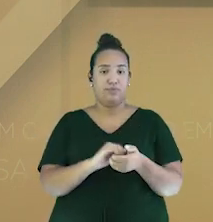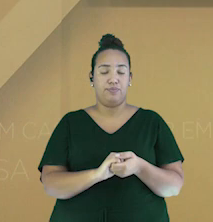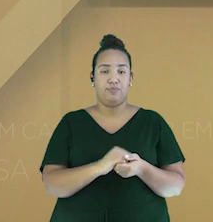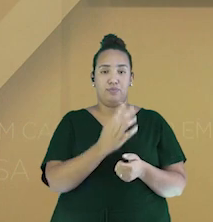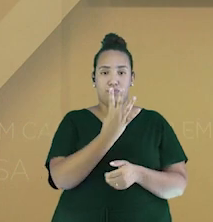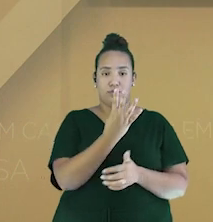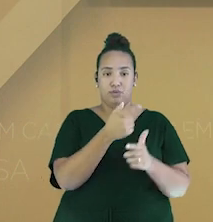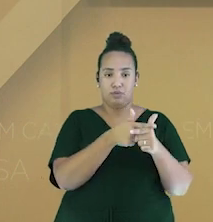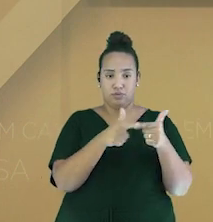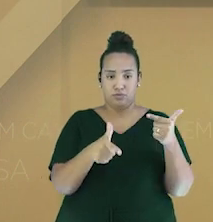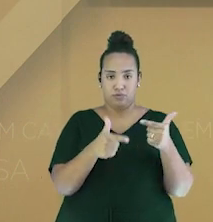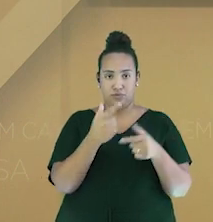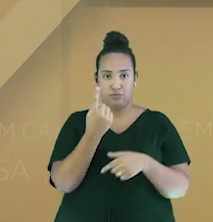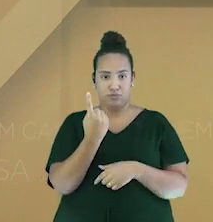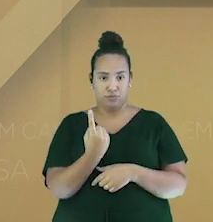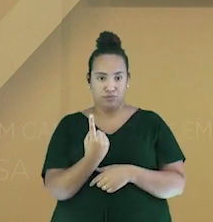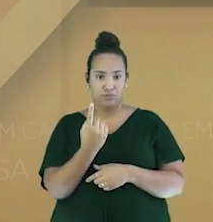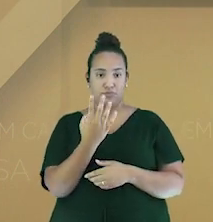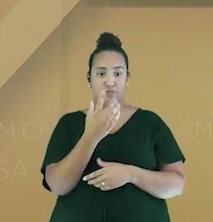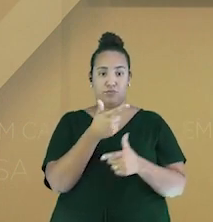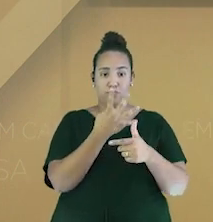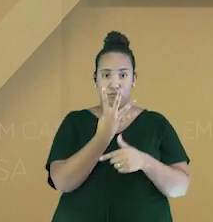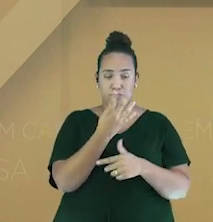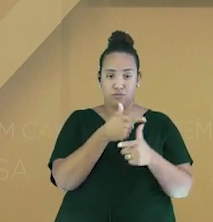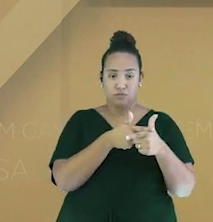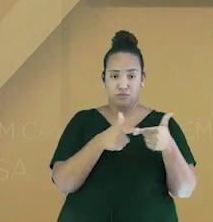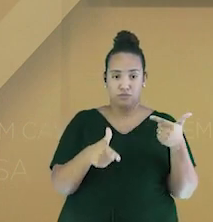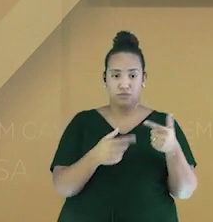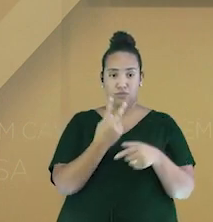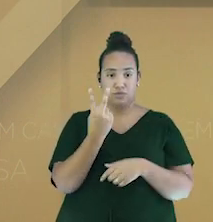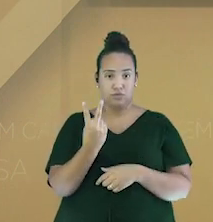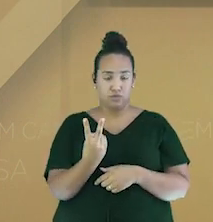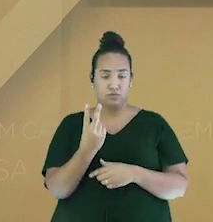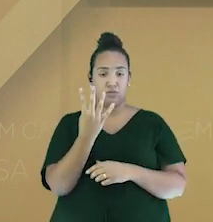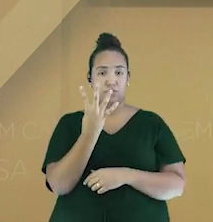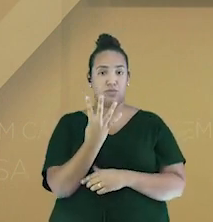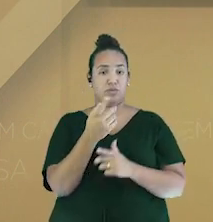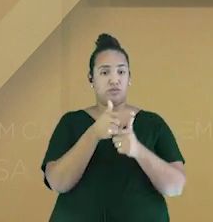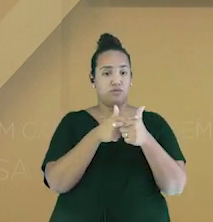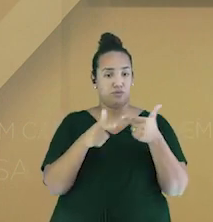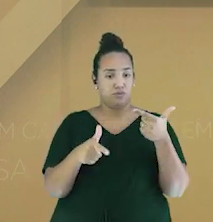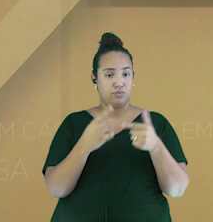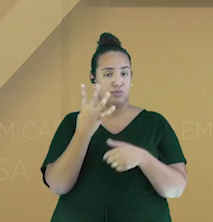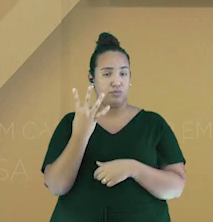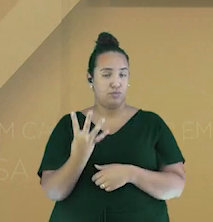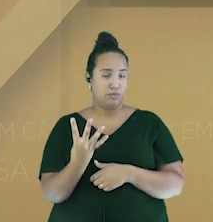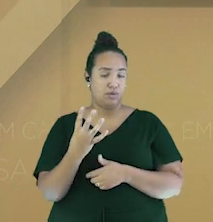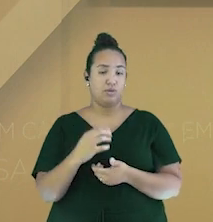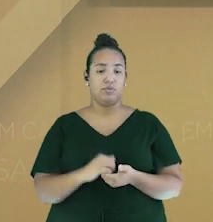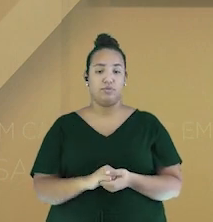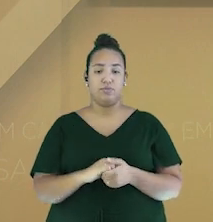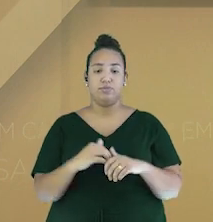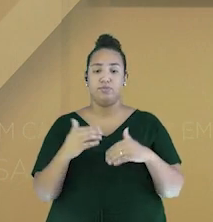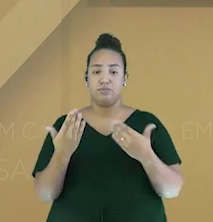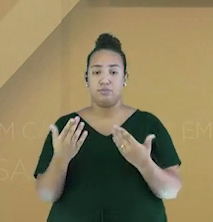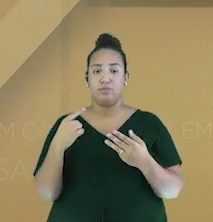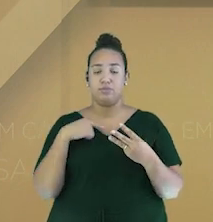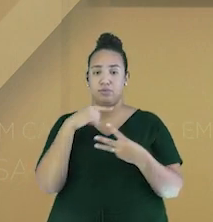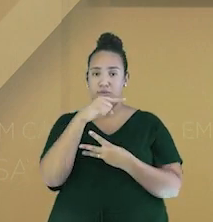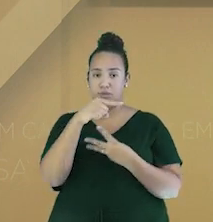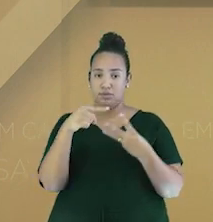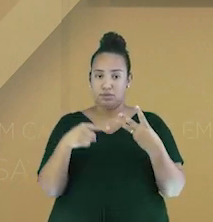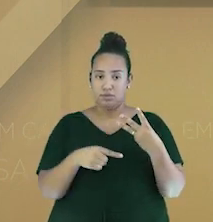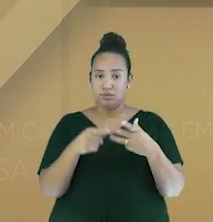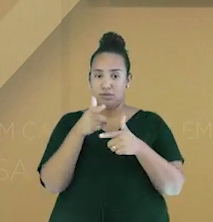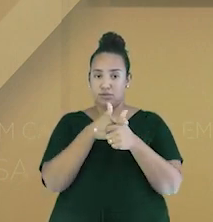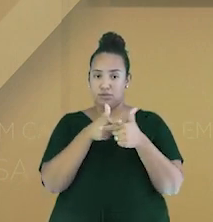1, 4 dividido por 2 e 4 dividido por 4. Assim, O número 4 tem 3 divisores